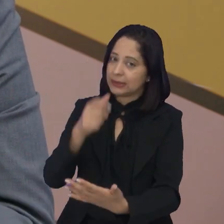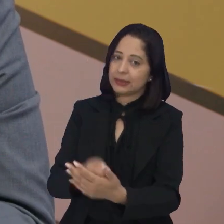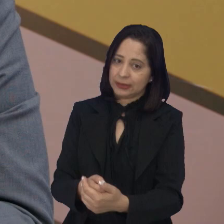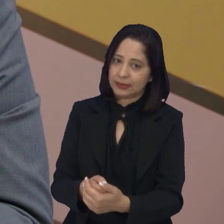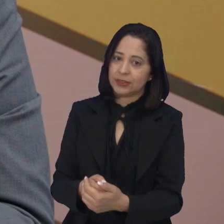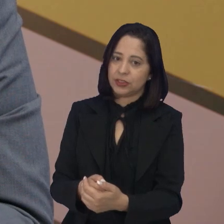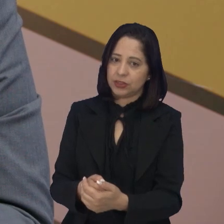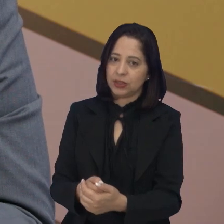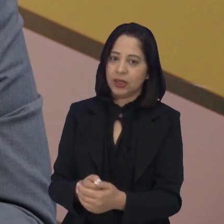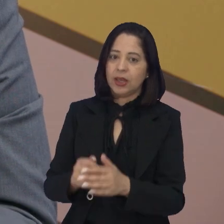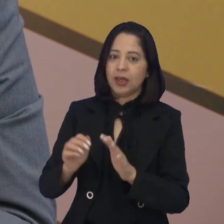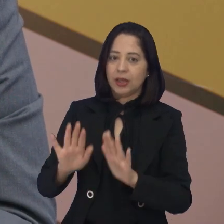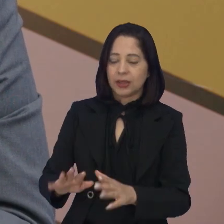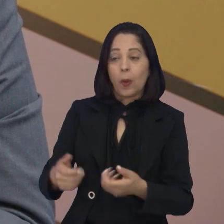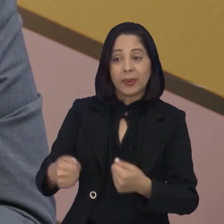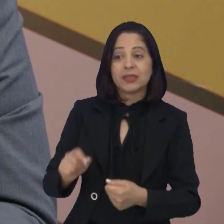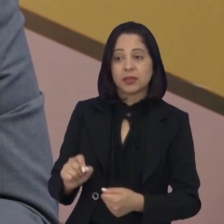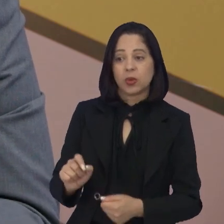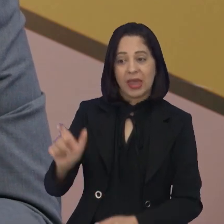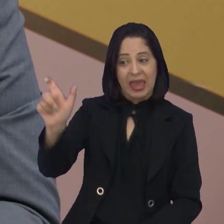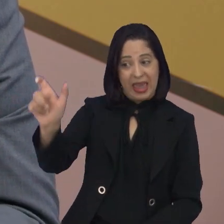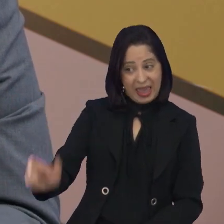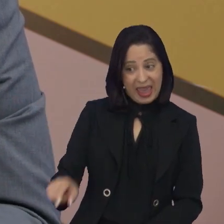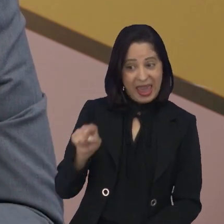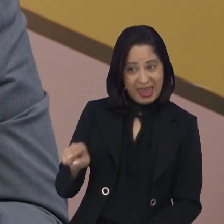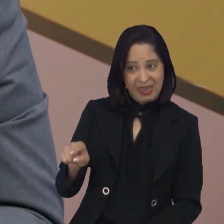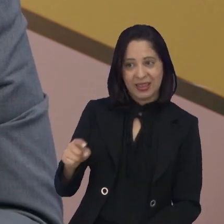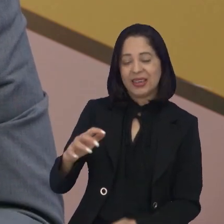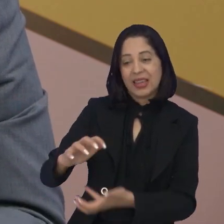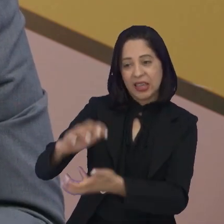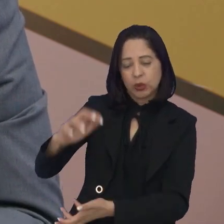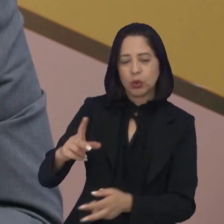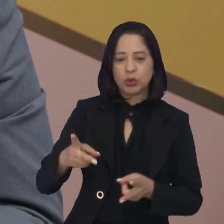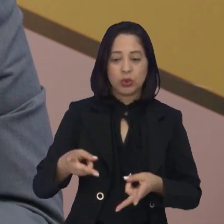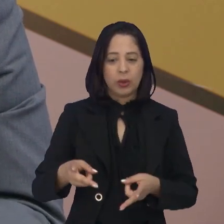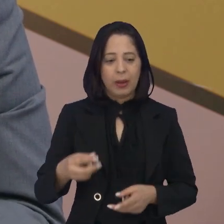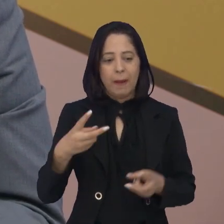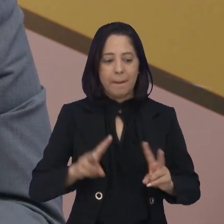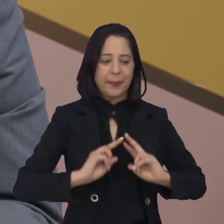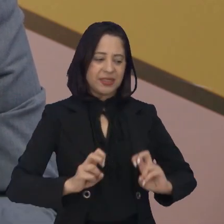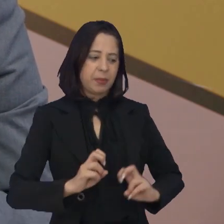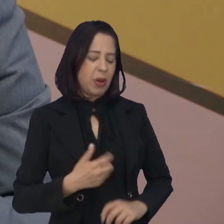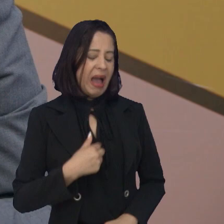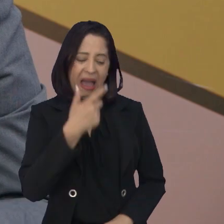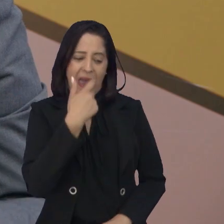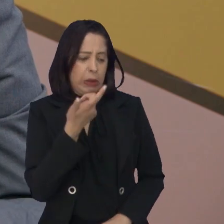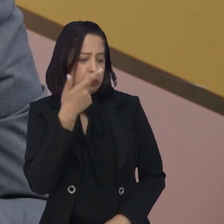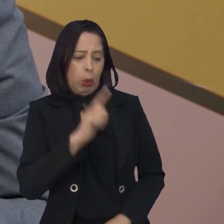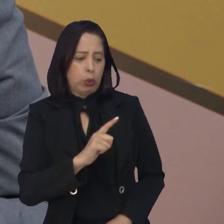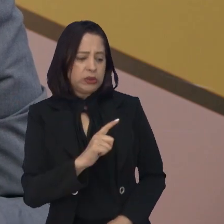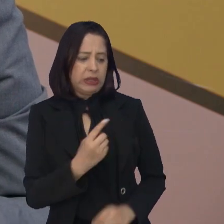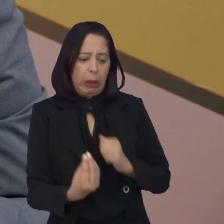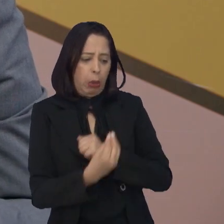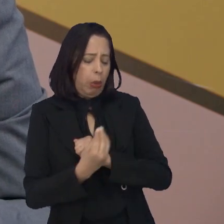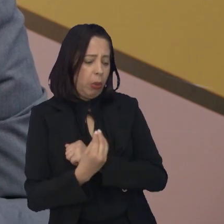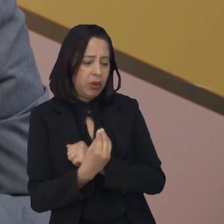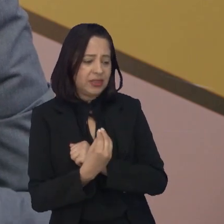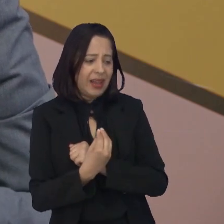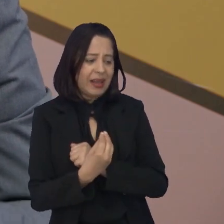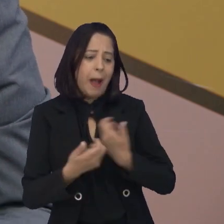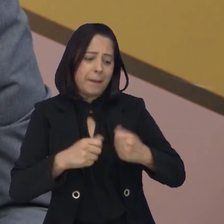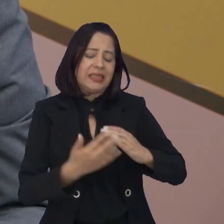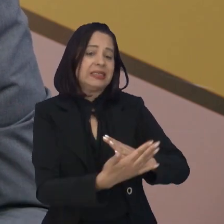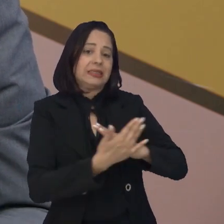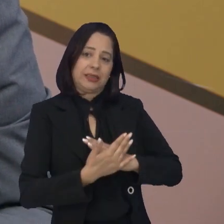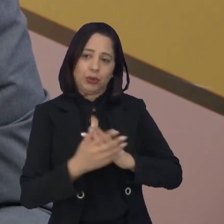ideal é que seja essa decisão do próprio idoso, quando perceba algumas dificuldades, principalmente dificuldades do ponto de vista